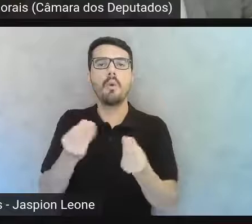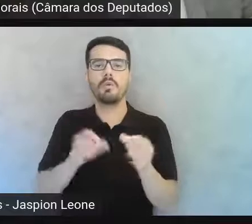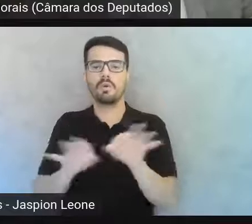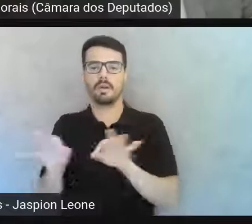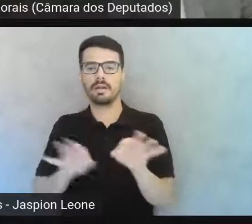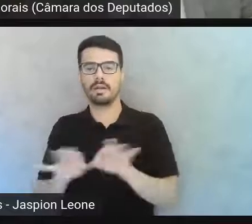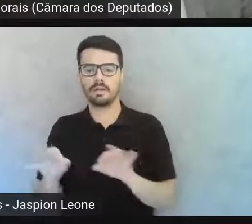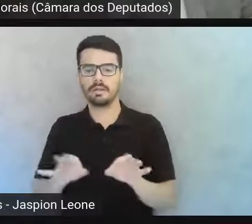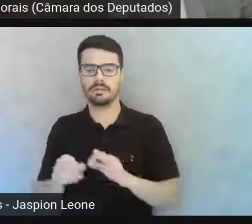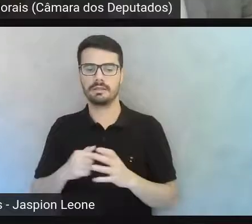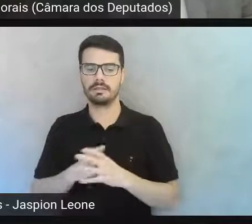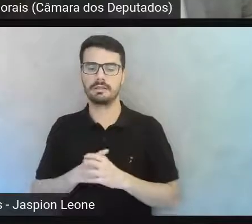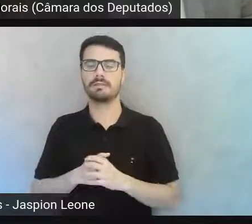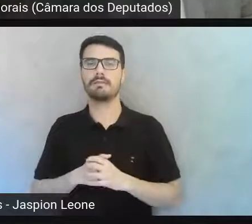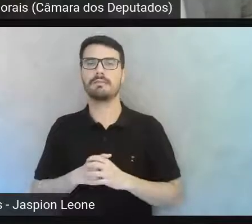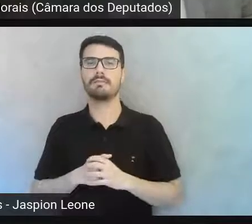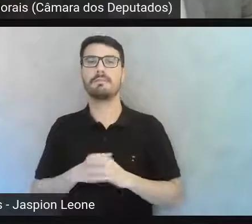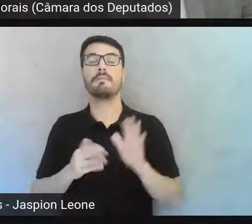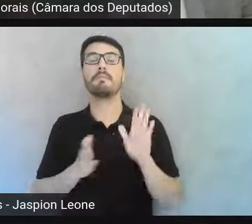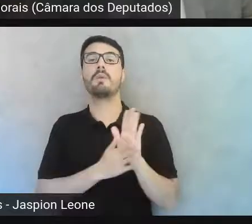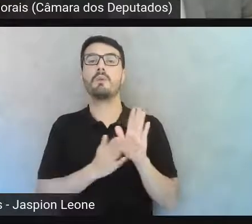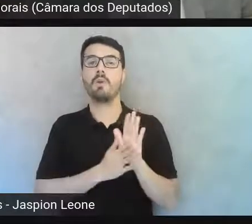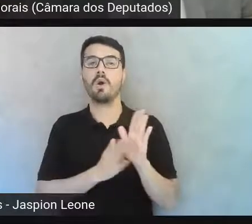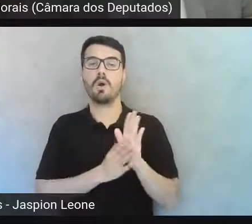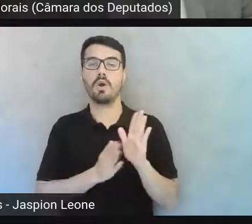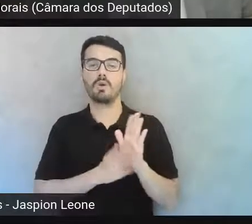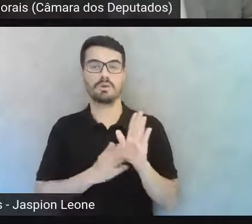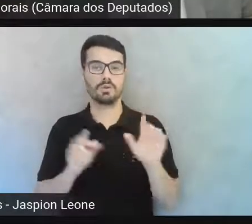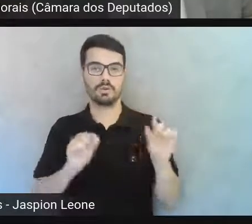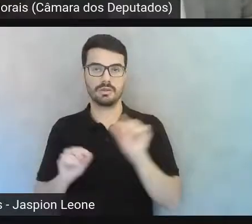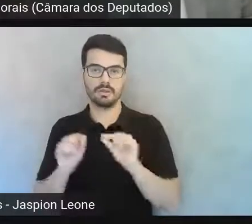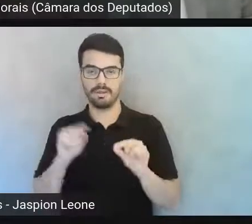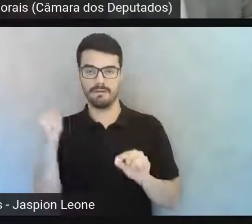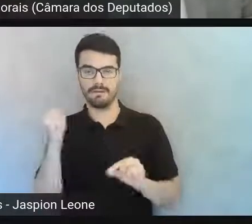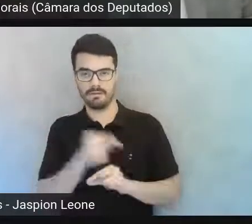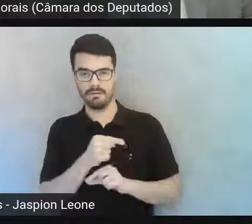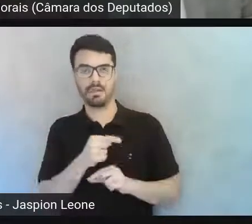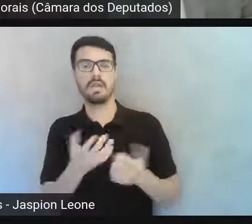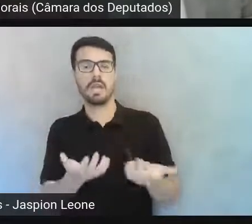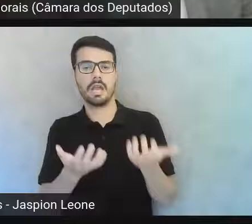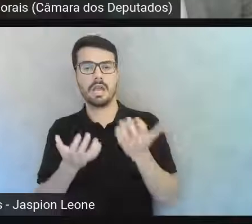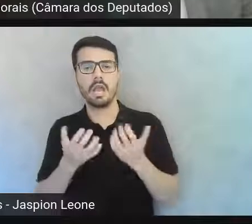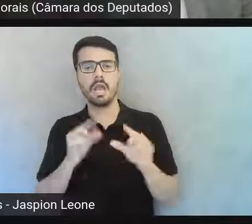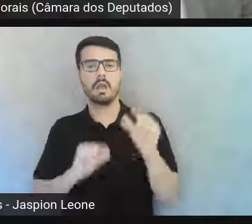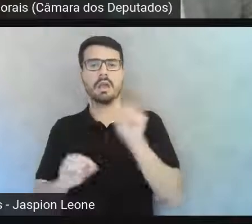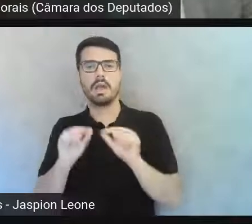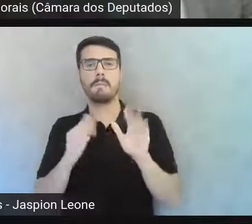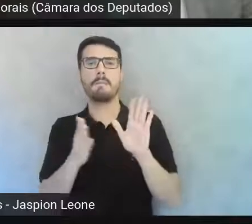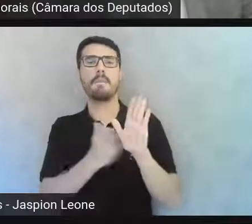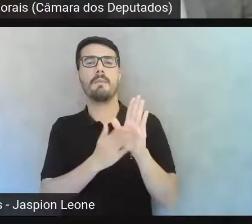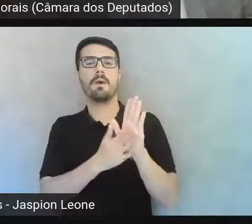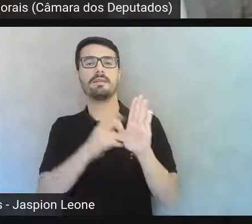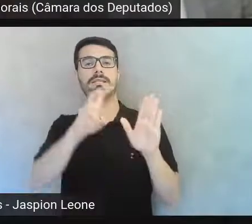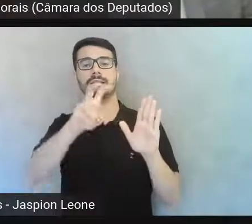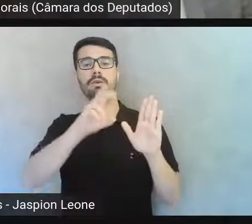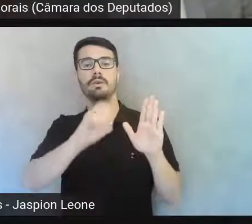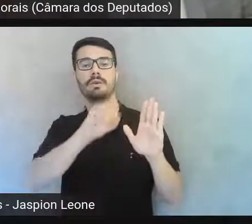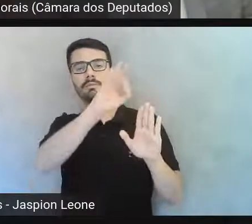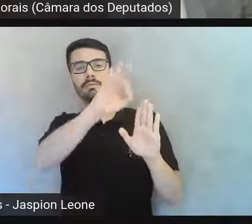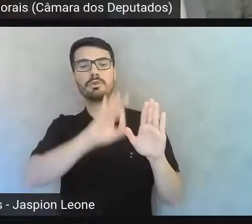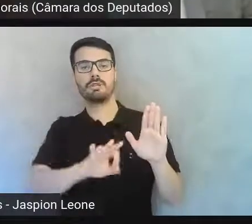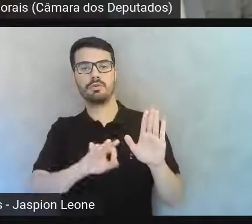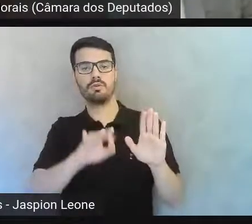propõe. Ele propõe, com isso que vocês estão querendo aqui, alta administração, dá para propor 50% do